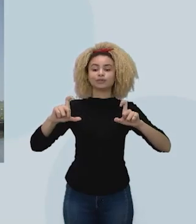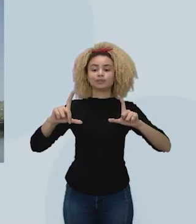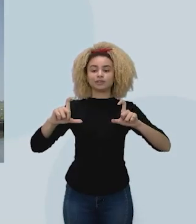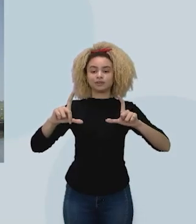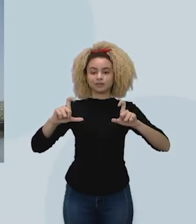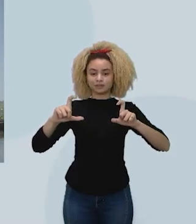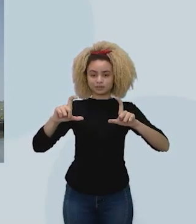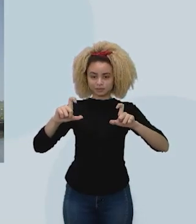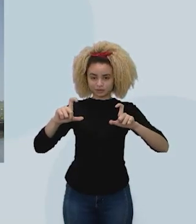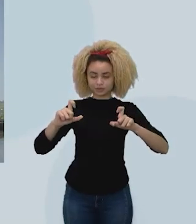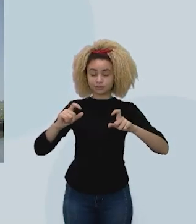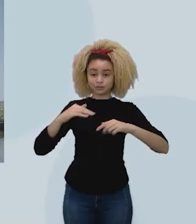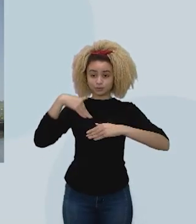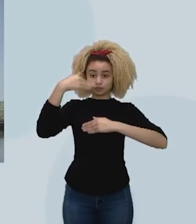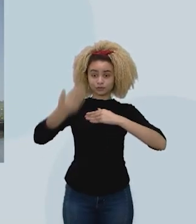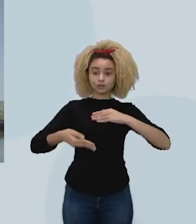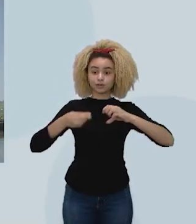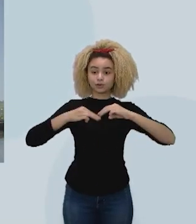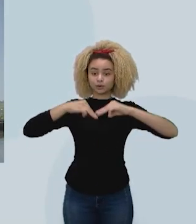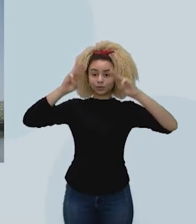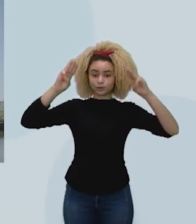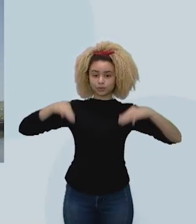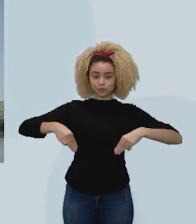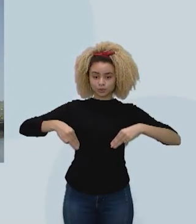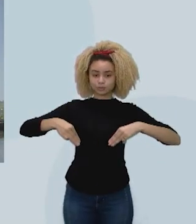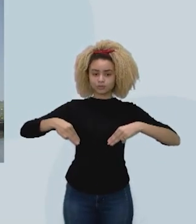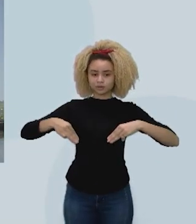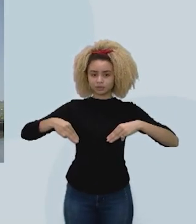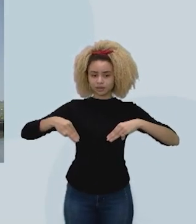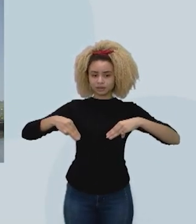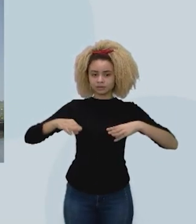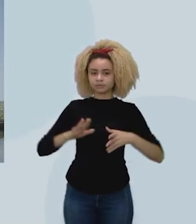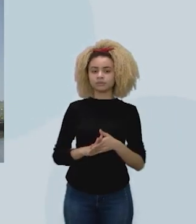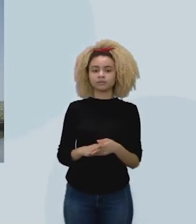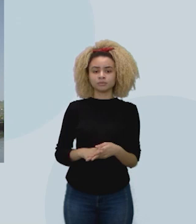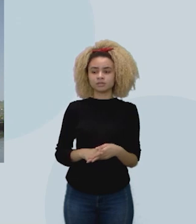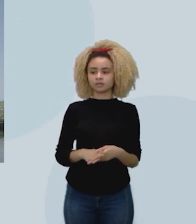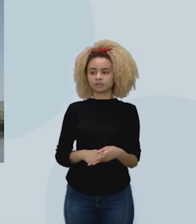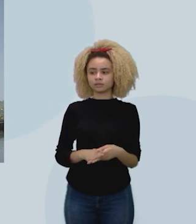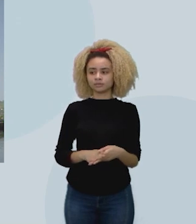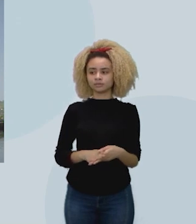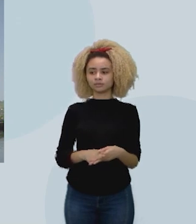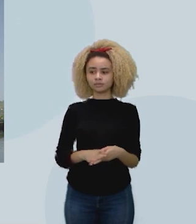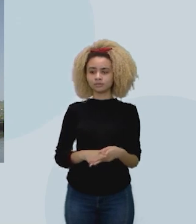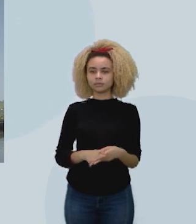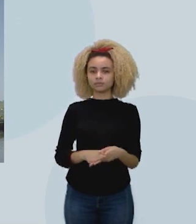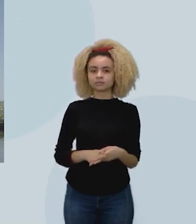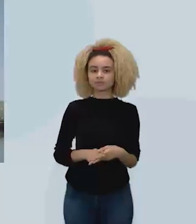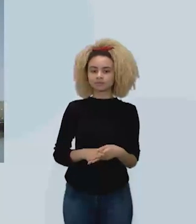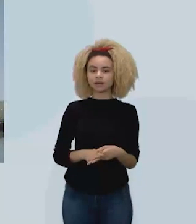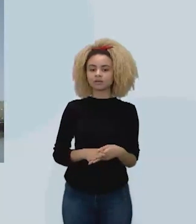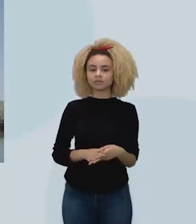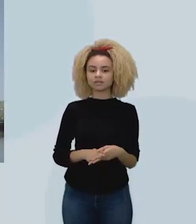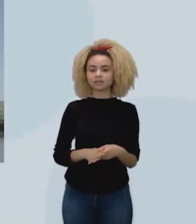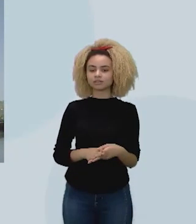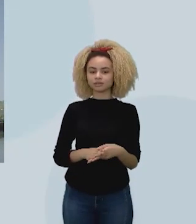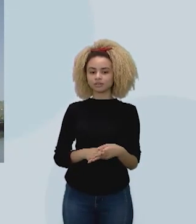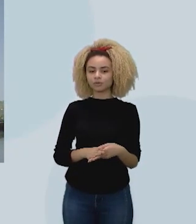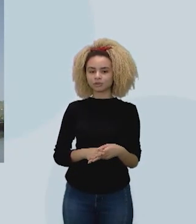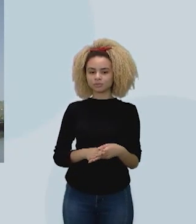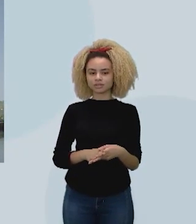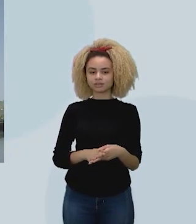da fachada externa do Museu Guggenheim em Bilbao, tá? Justamente porque, olha como é que ela aparece, ó. Olha que